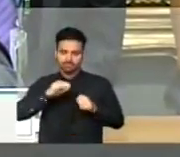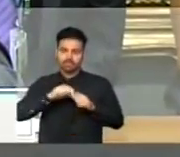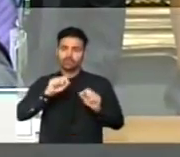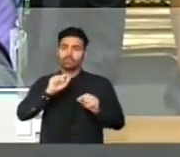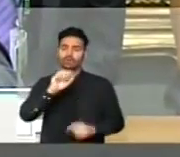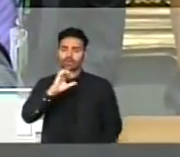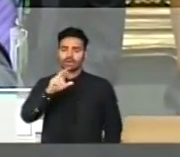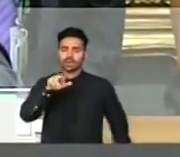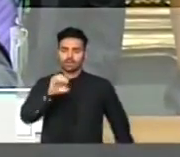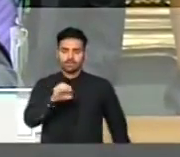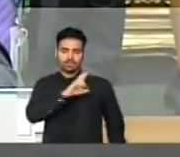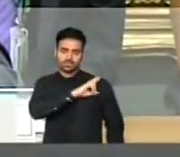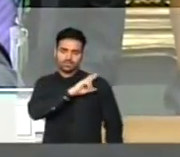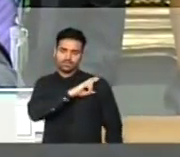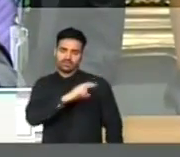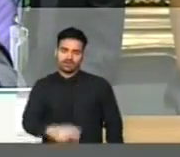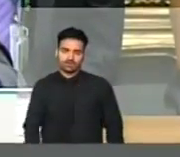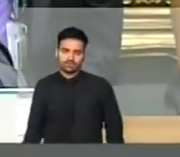crime de responsabilidade.